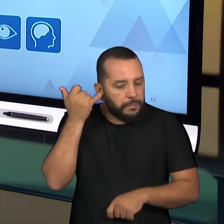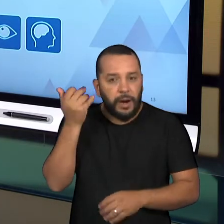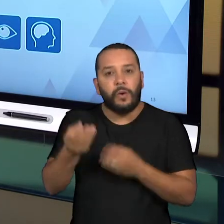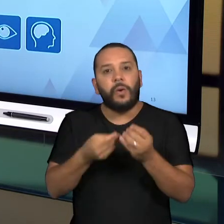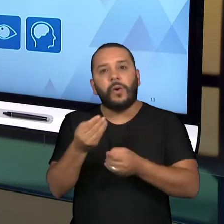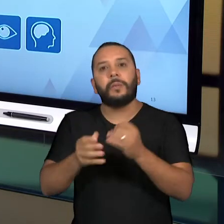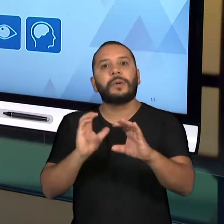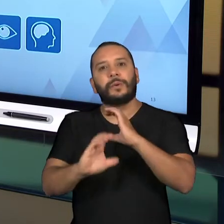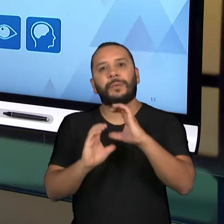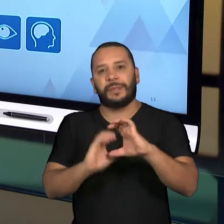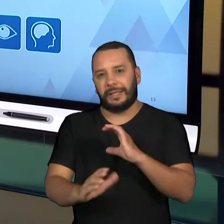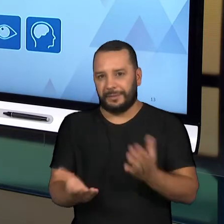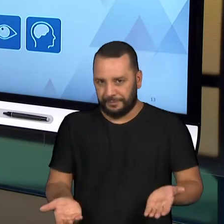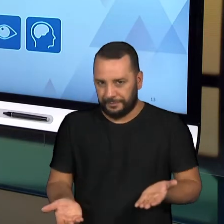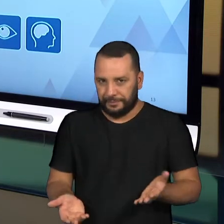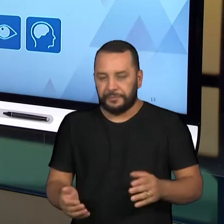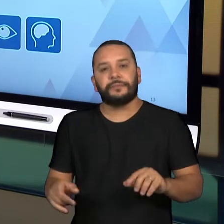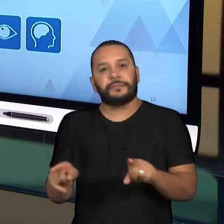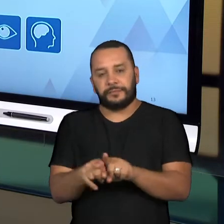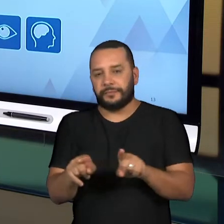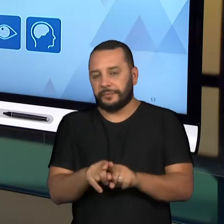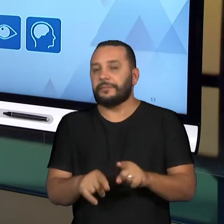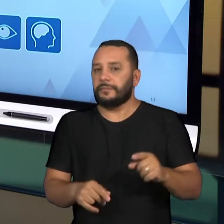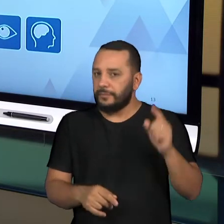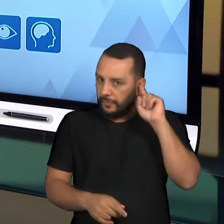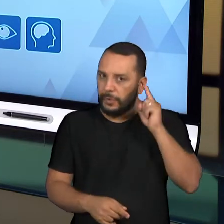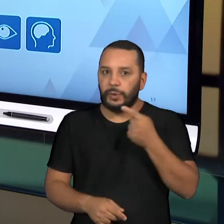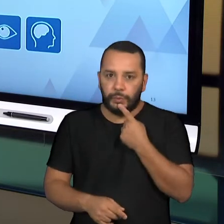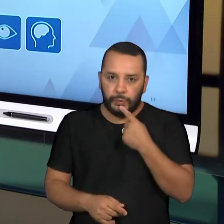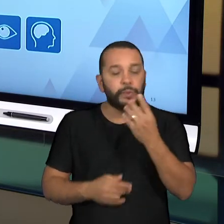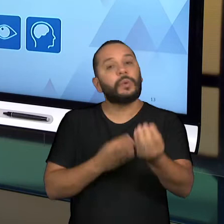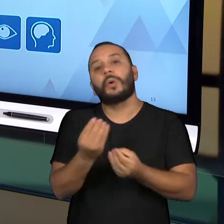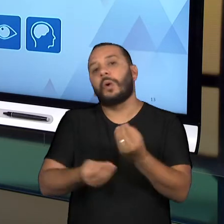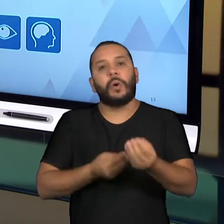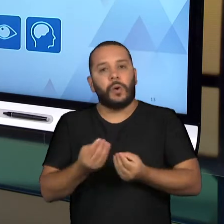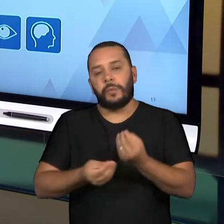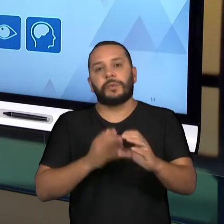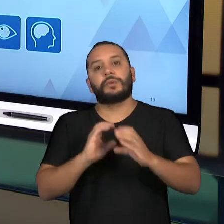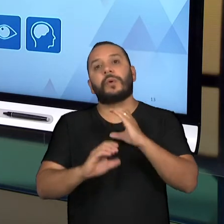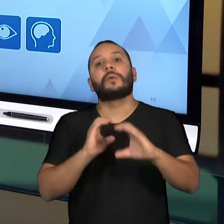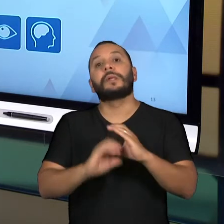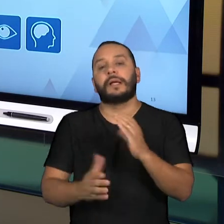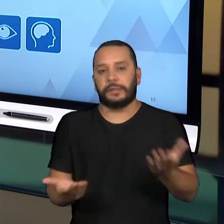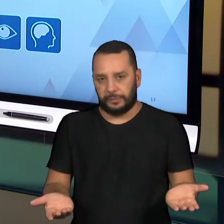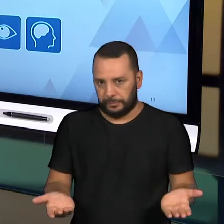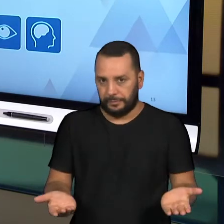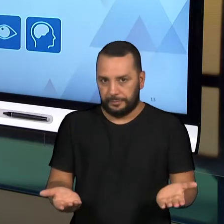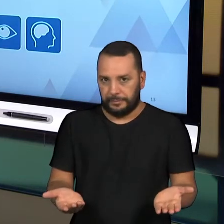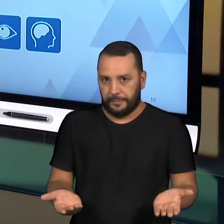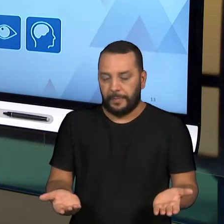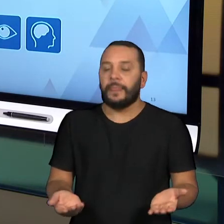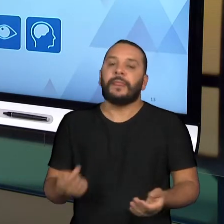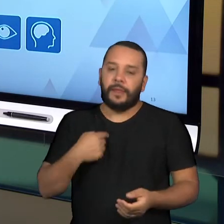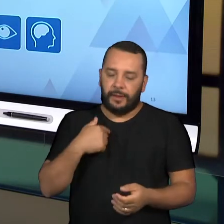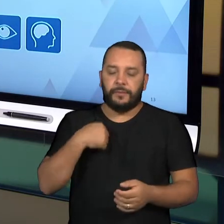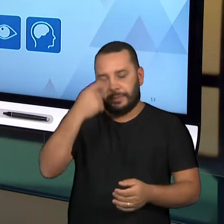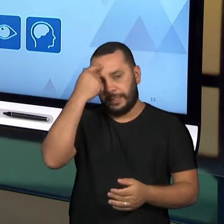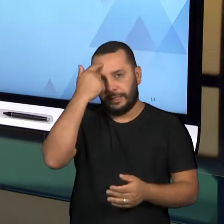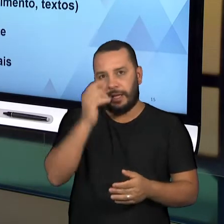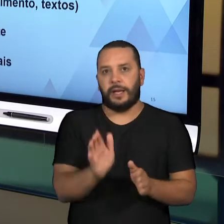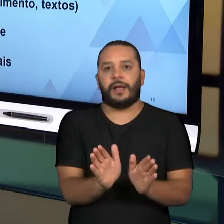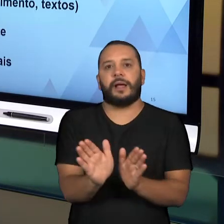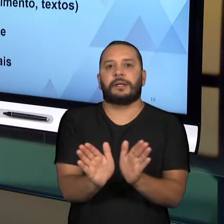comunicar com ele é um aluno surdo como que eu preciso me comunicar com ele então eu preciso pensar